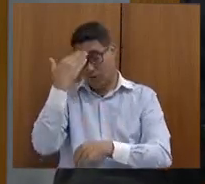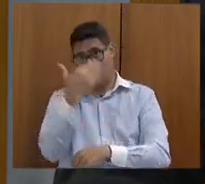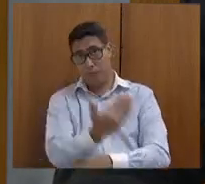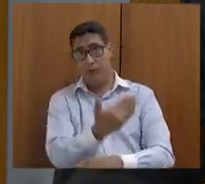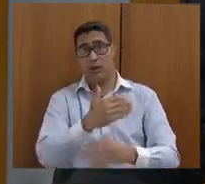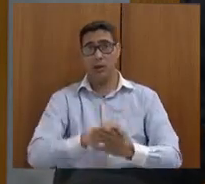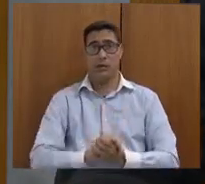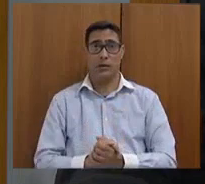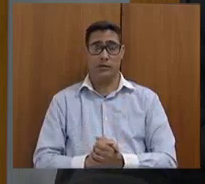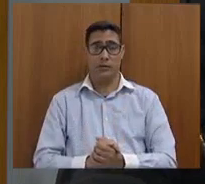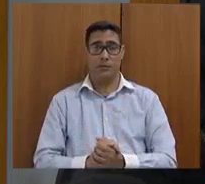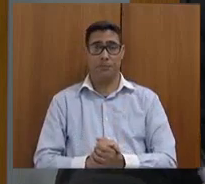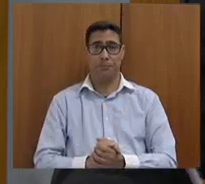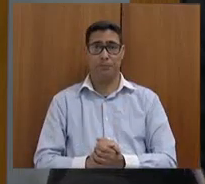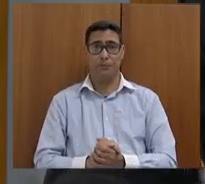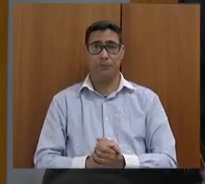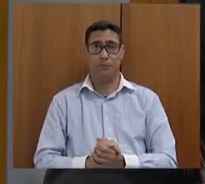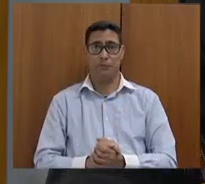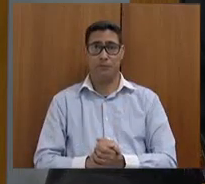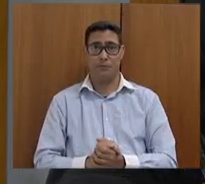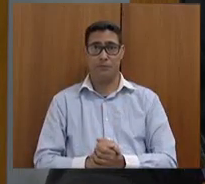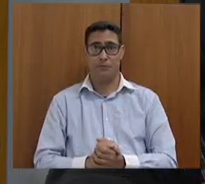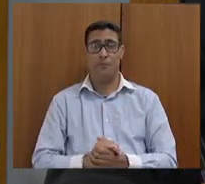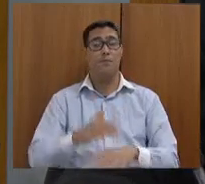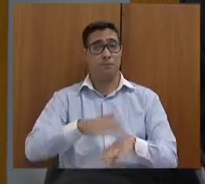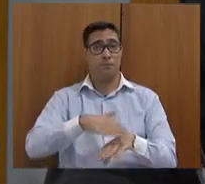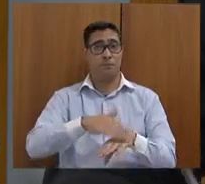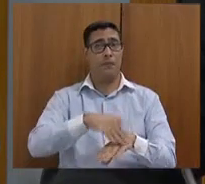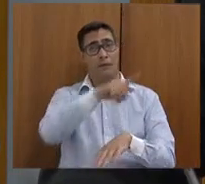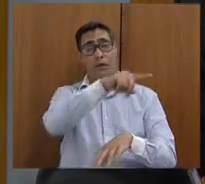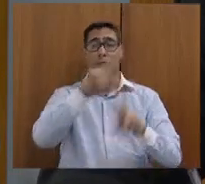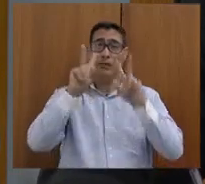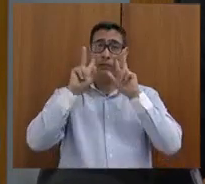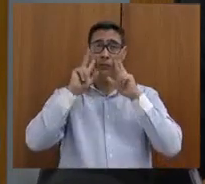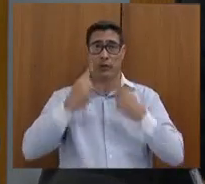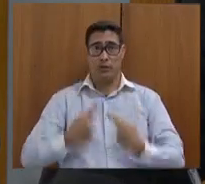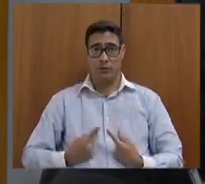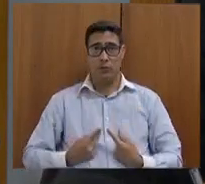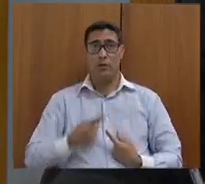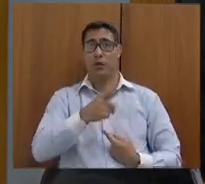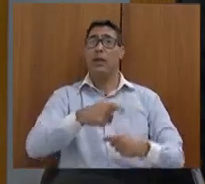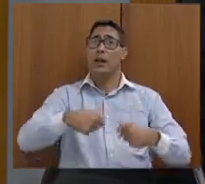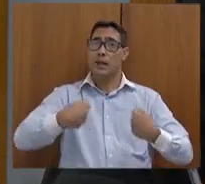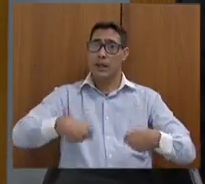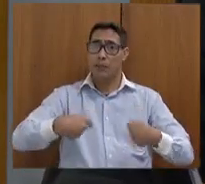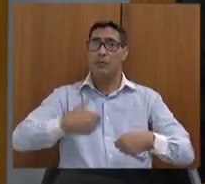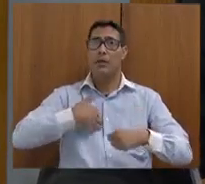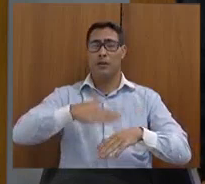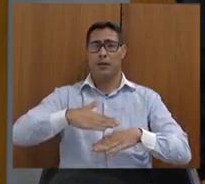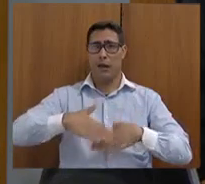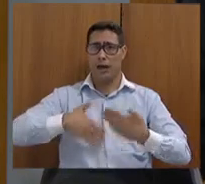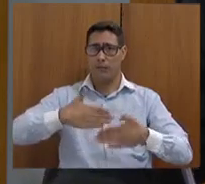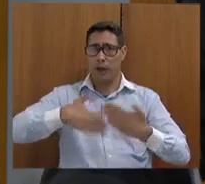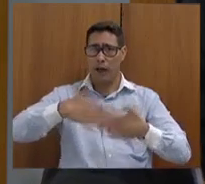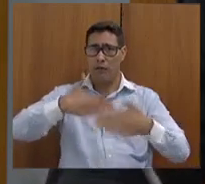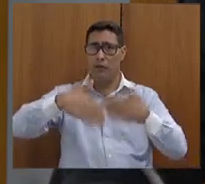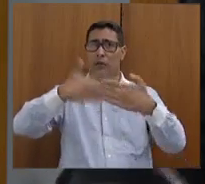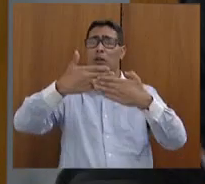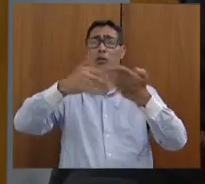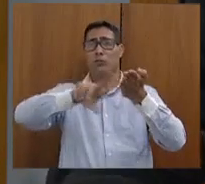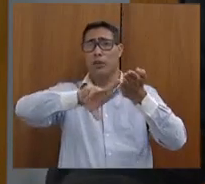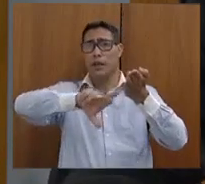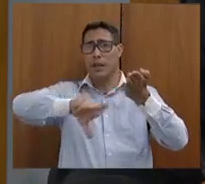você inclusive aqui na sua fala tem reconhecido que precisam de avanços em diversas áreas aqui